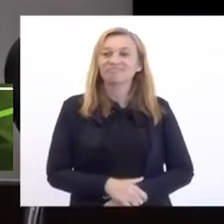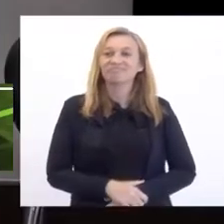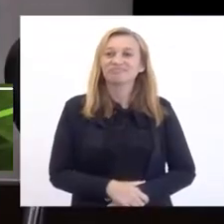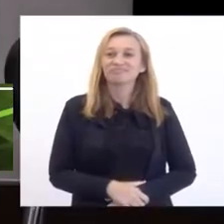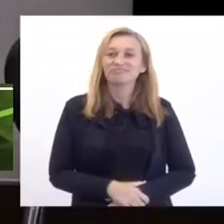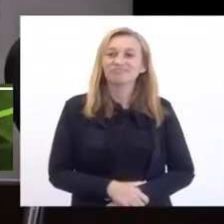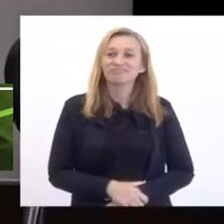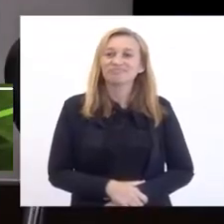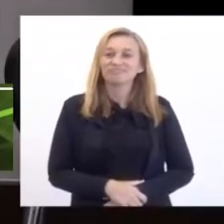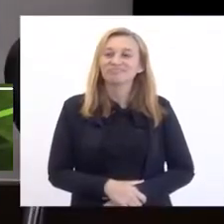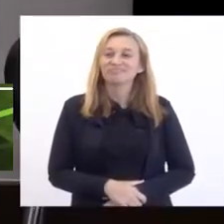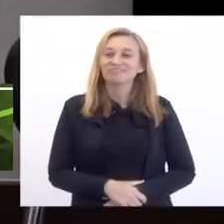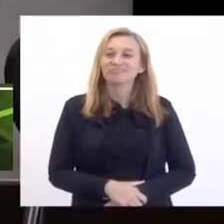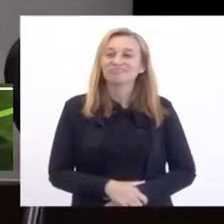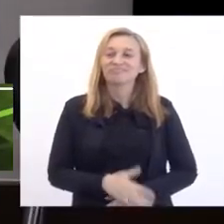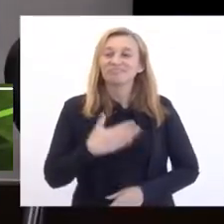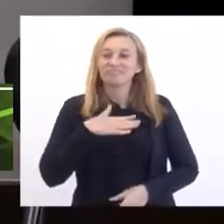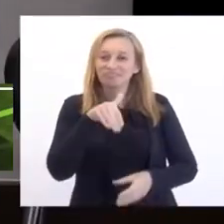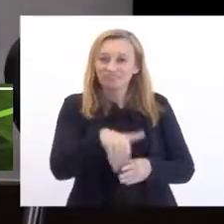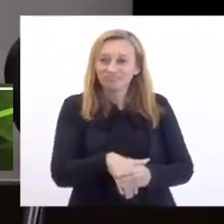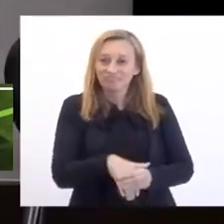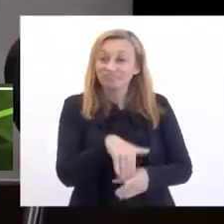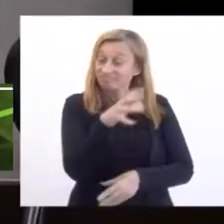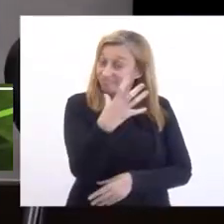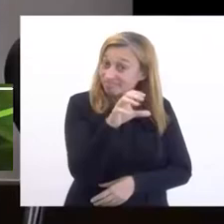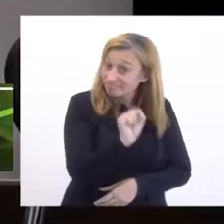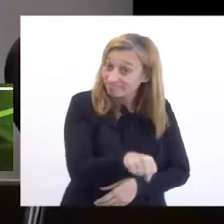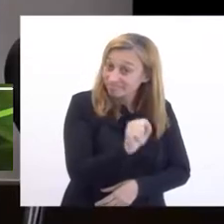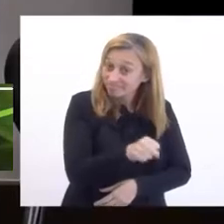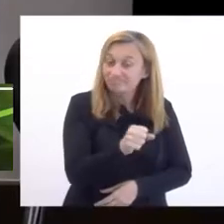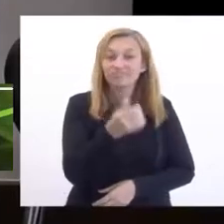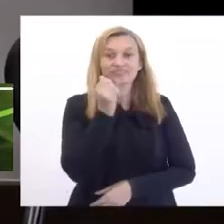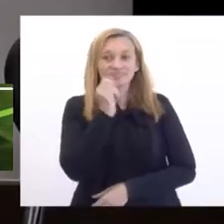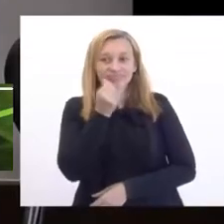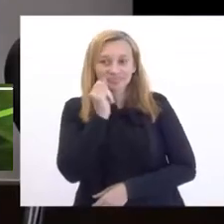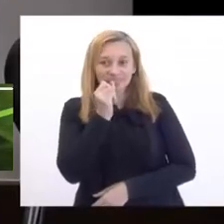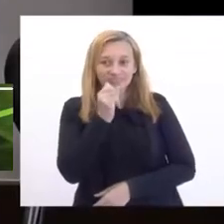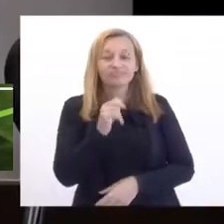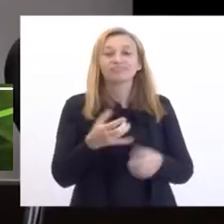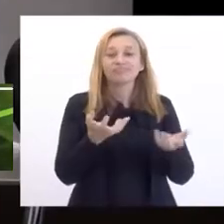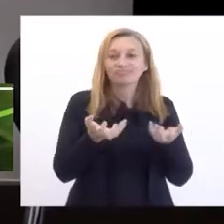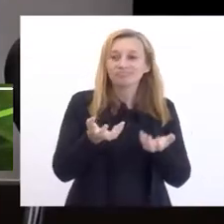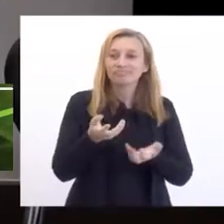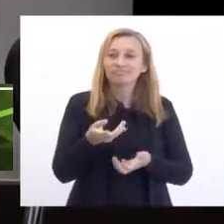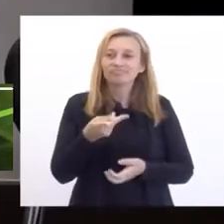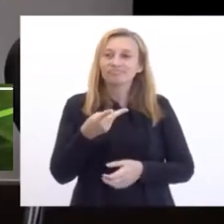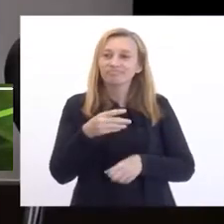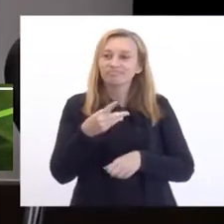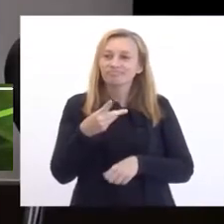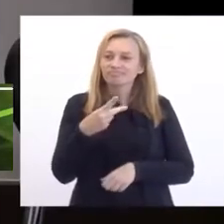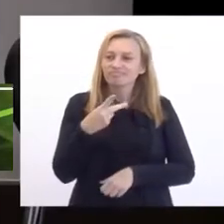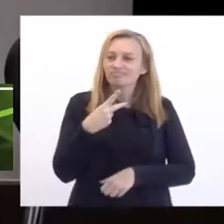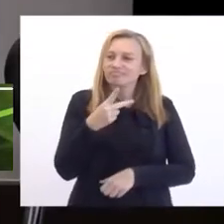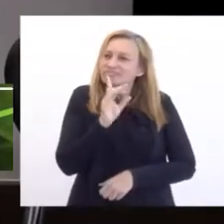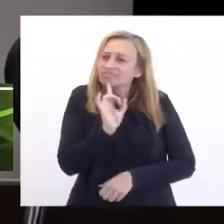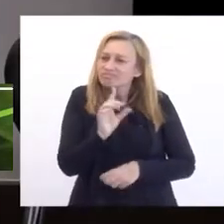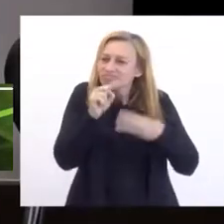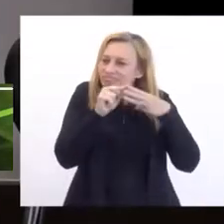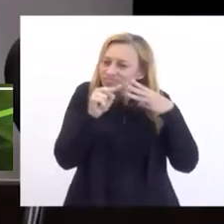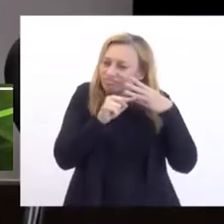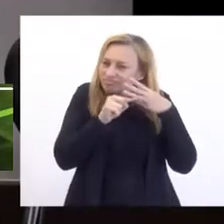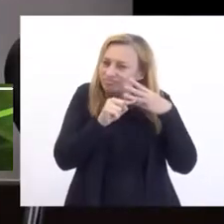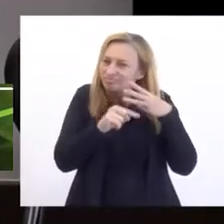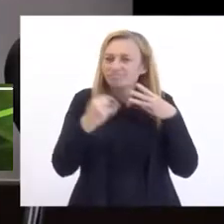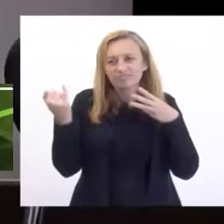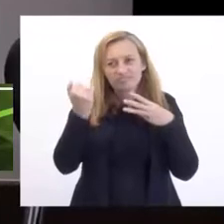eu declaro aqui o meu voto favorável com o relator e eu quero destacar só os três pontos,